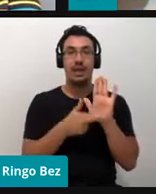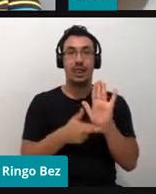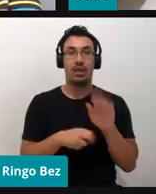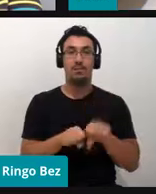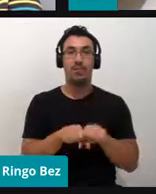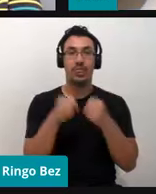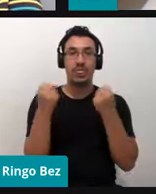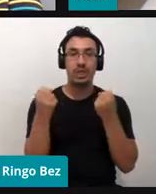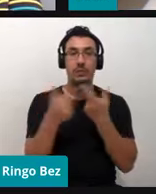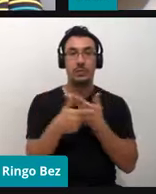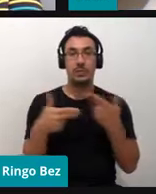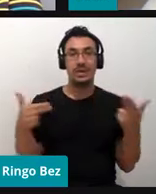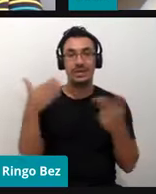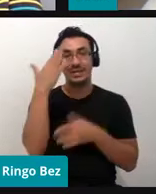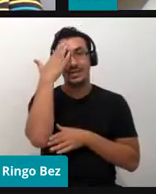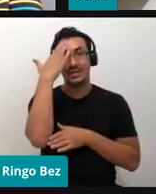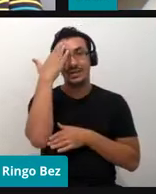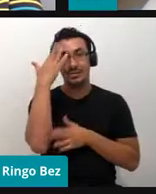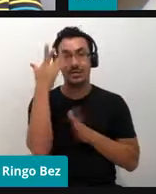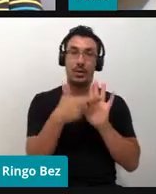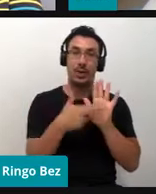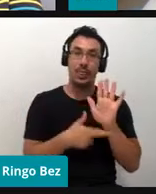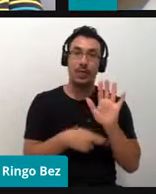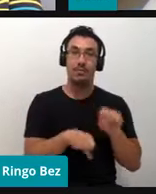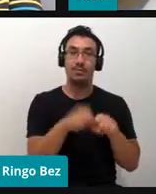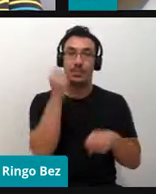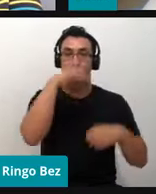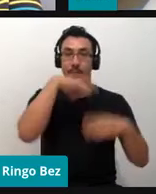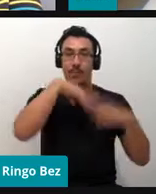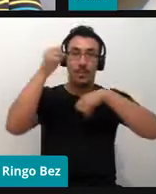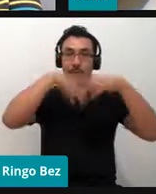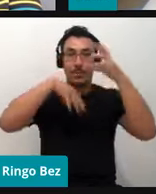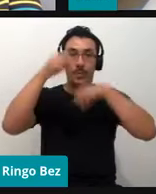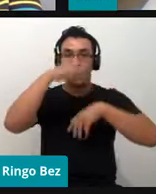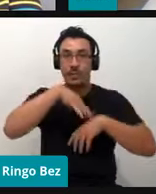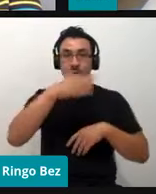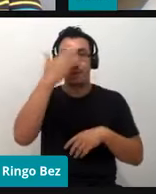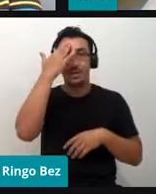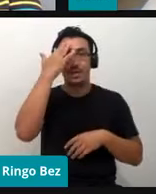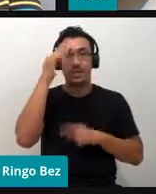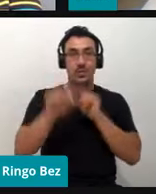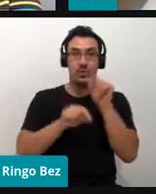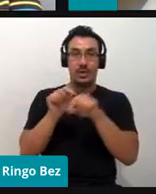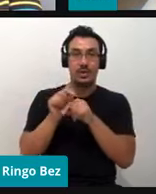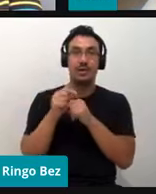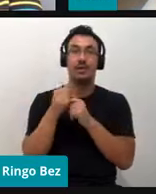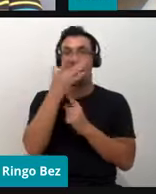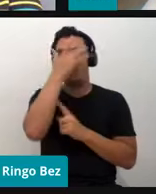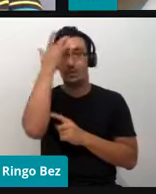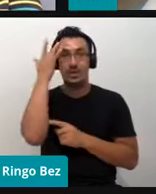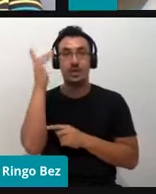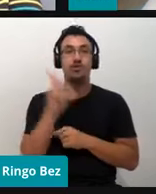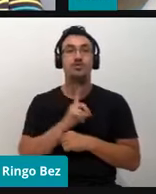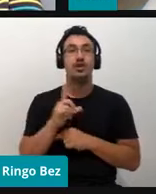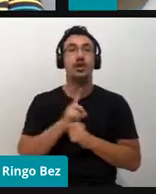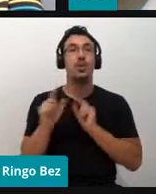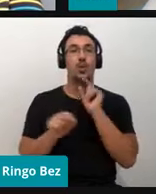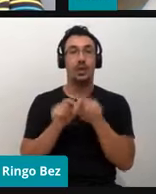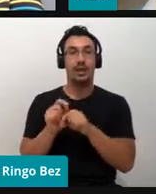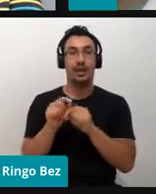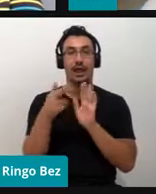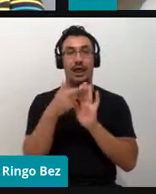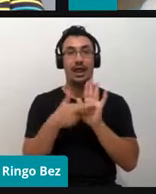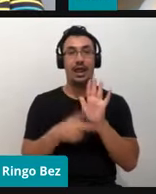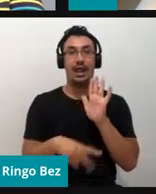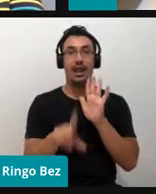inclusive aqui uma expressão que infelizmente está bem popularizada politicamente, né? Nós tivemos uma porteira aberta onde está passando